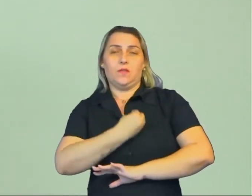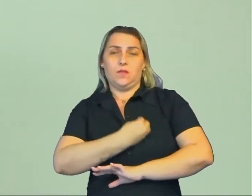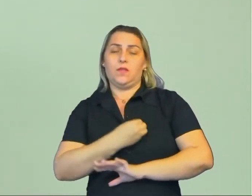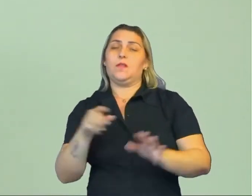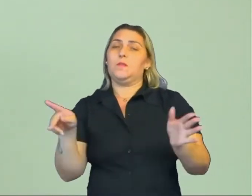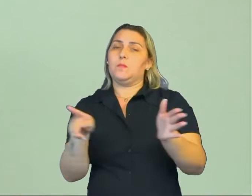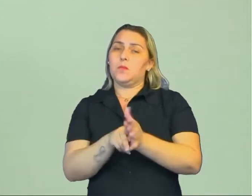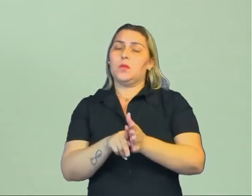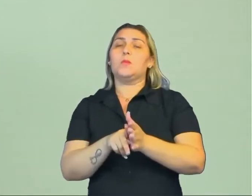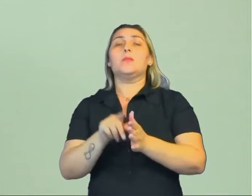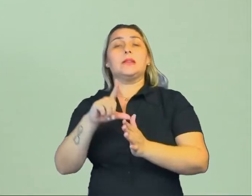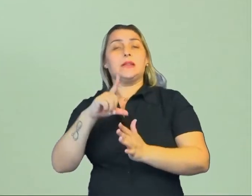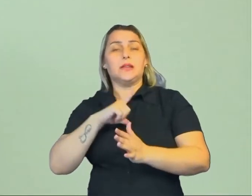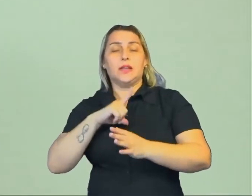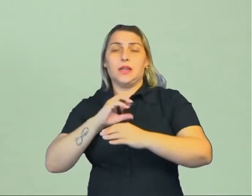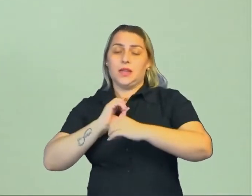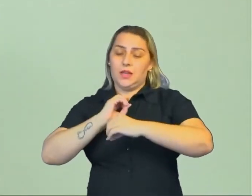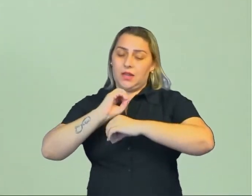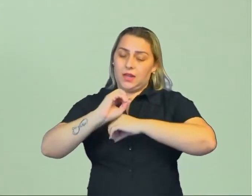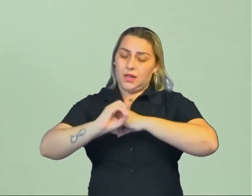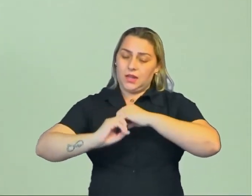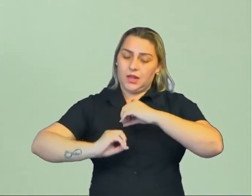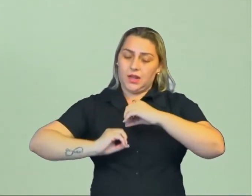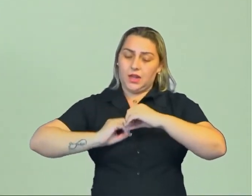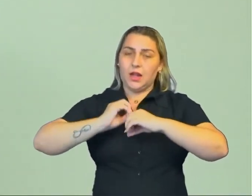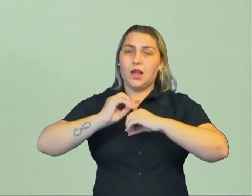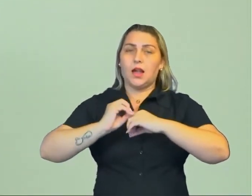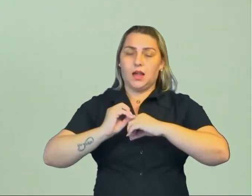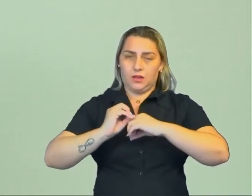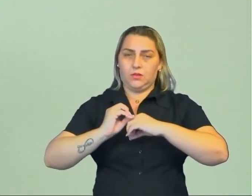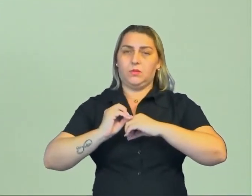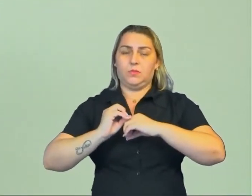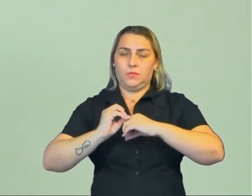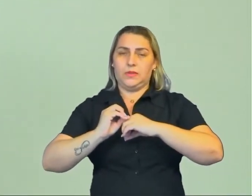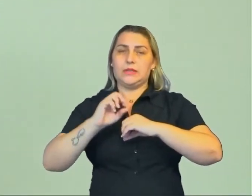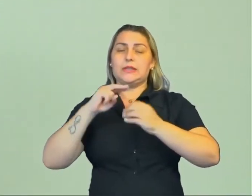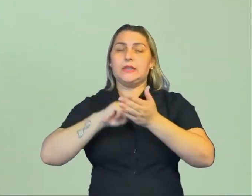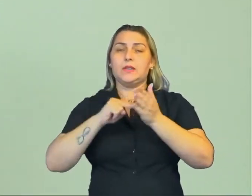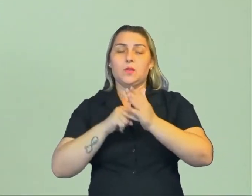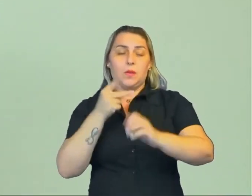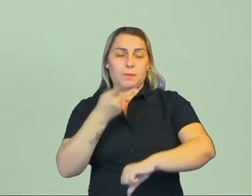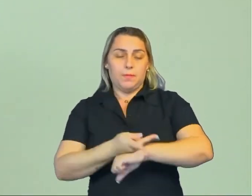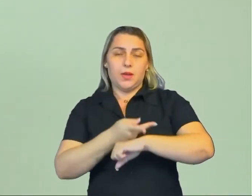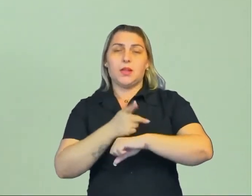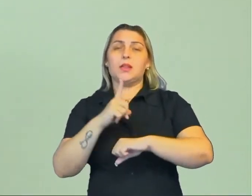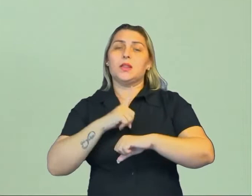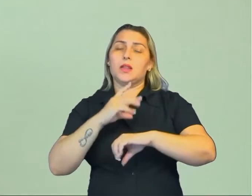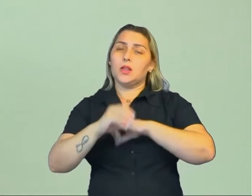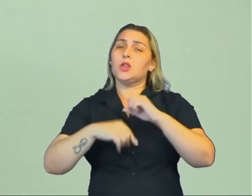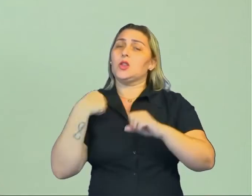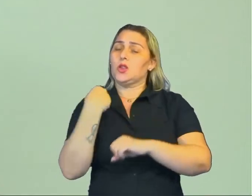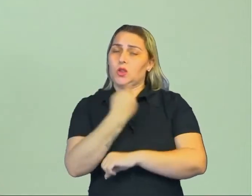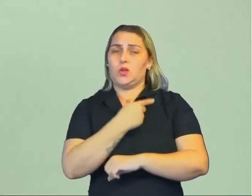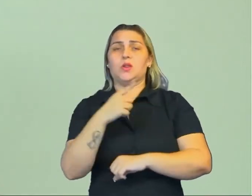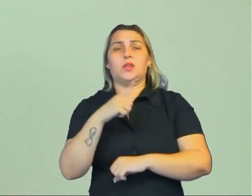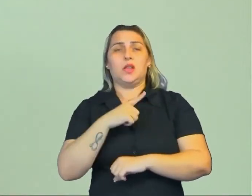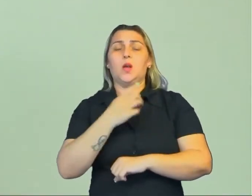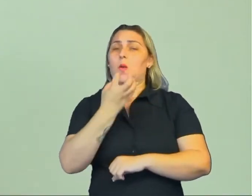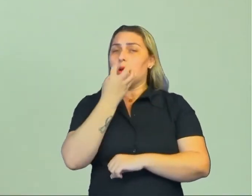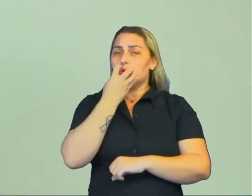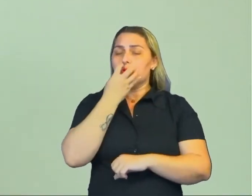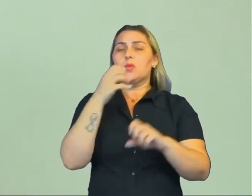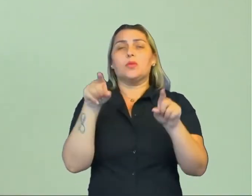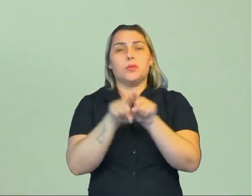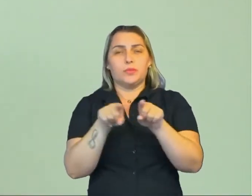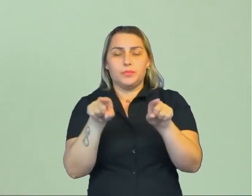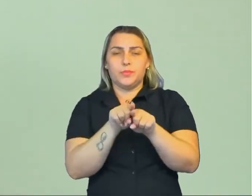de átomos. Então, o que isso significa? Significa dizer que uma pedra tem átomo, nós temos átomo, um cachorro tem